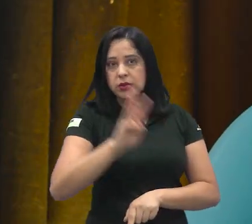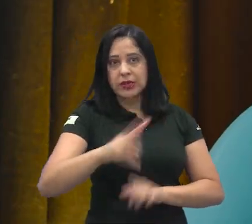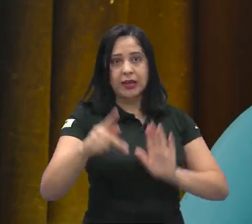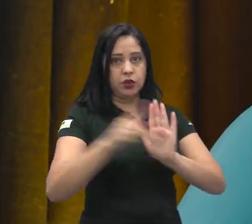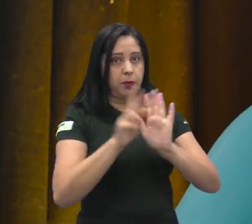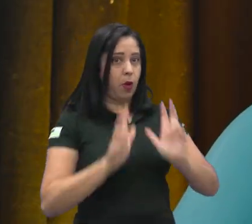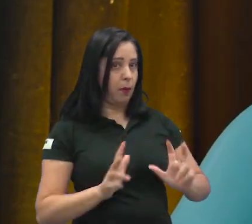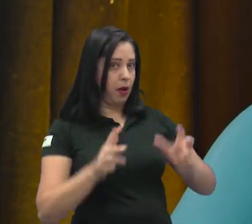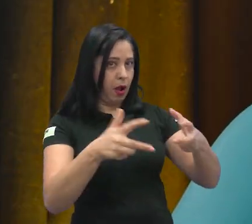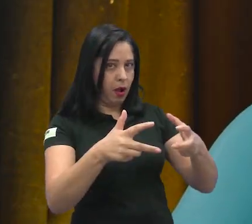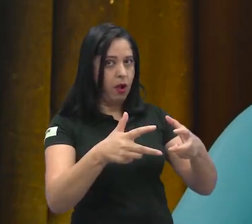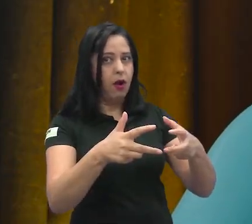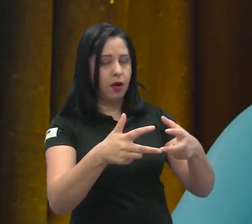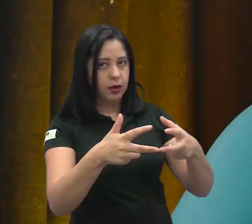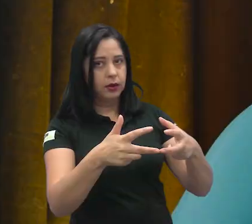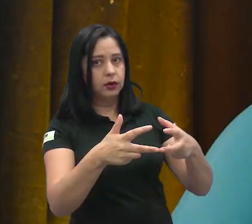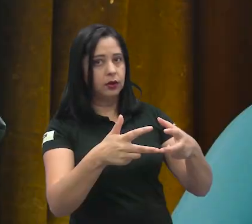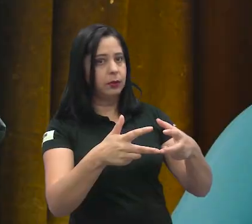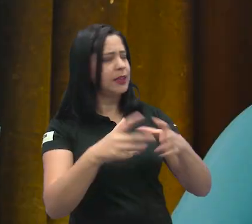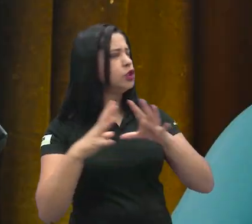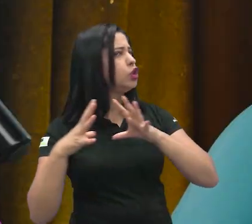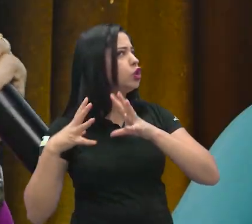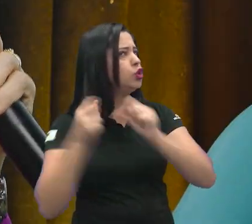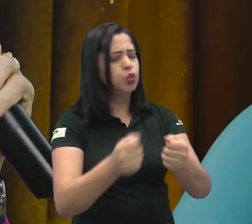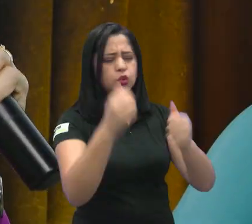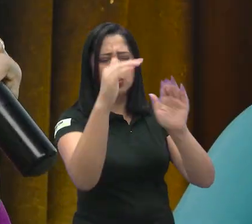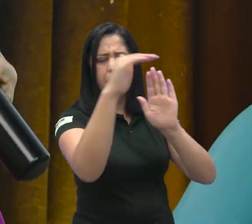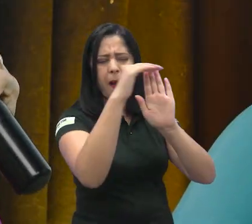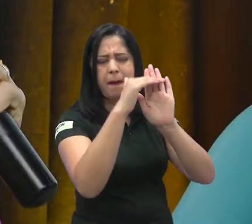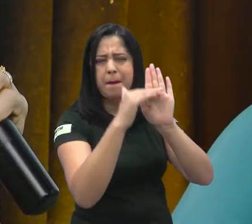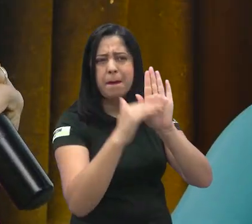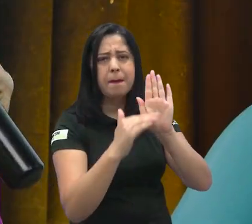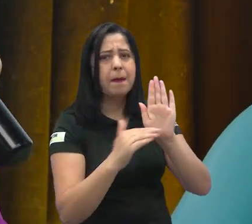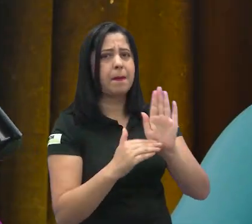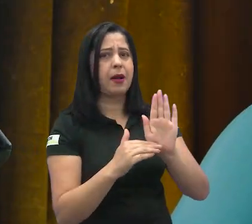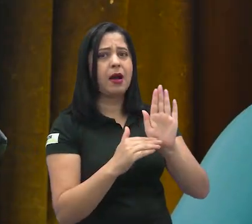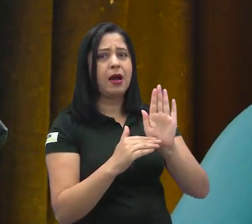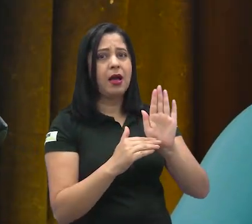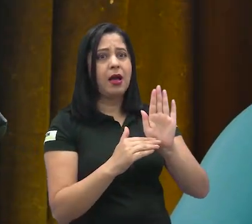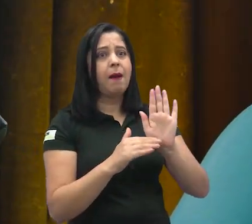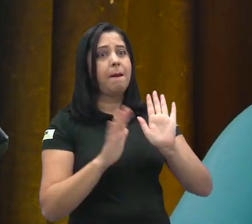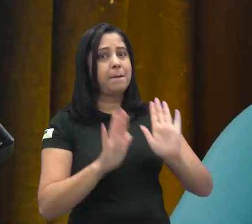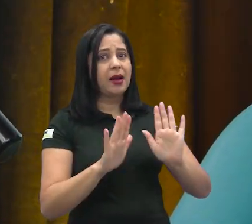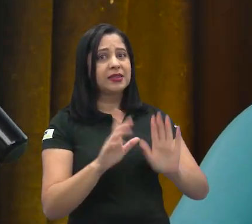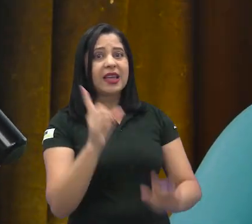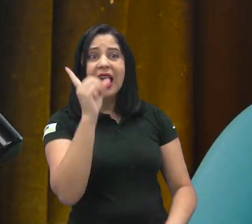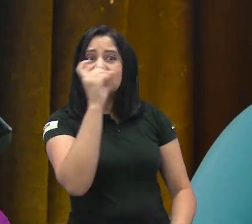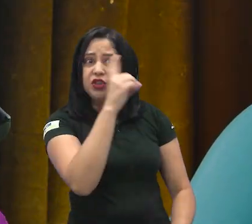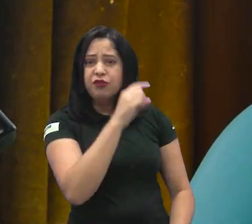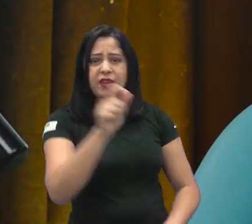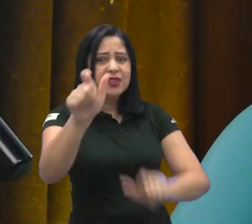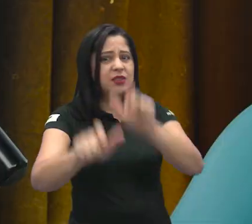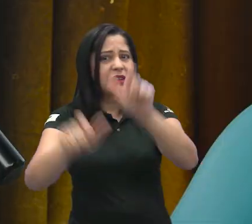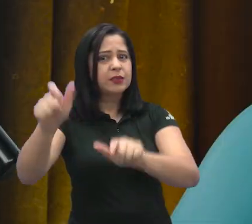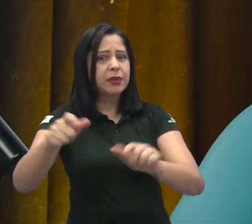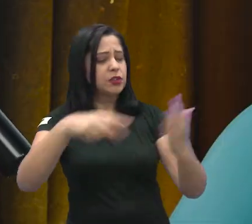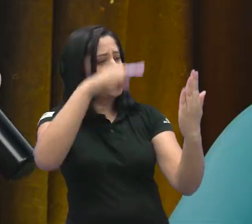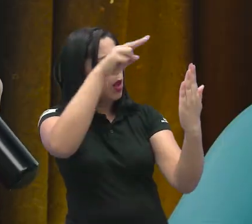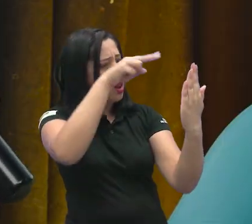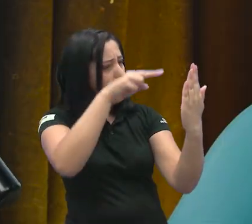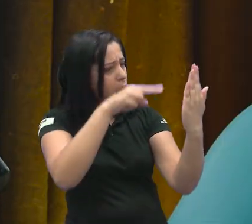né? Todas as informações, a gente tem aí a lei da transparência, todas as informações estão lá disponíveis, mas realmente é difícil para o público em